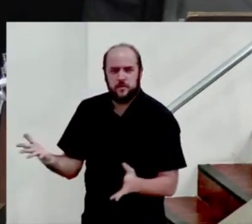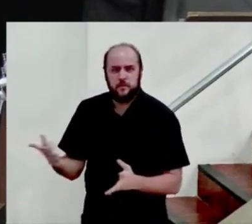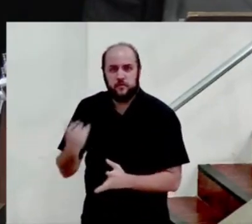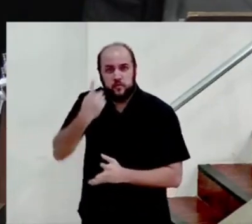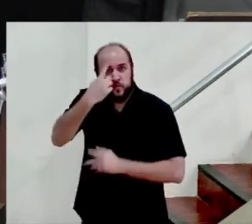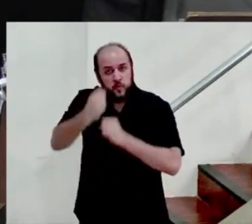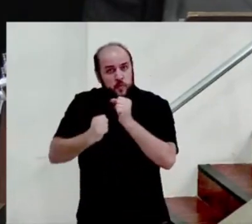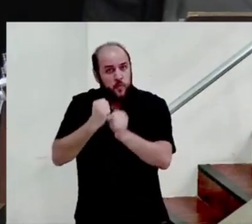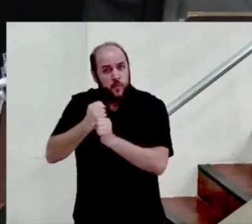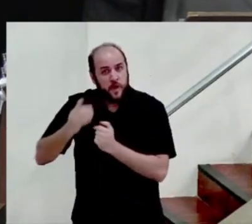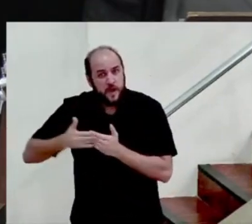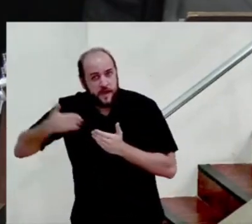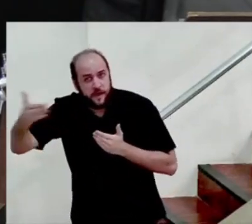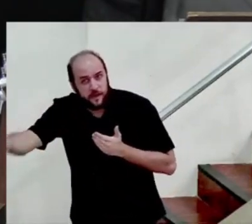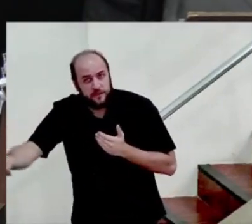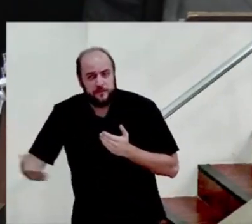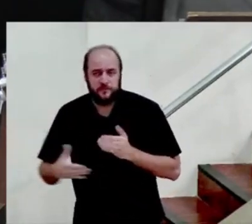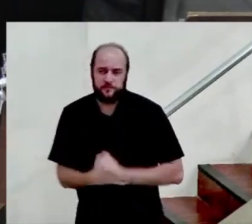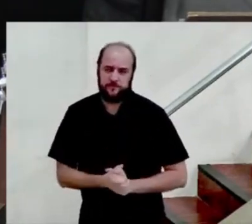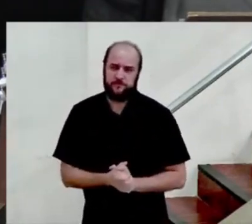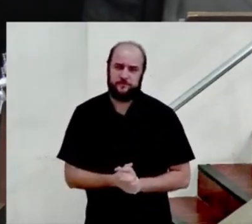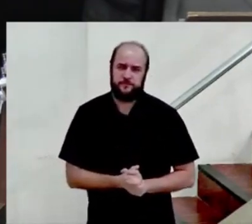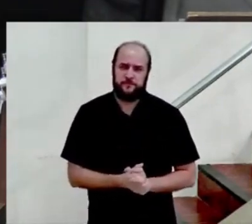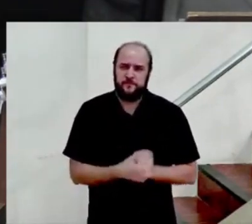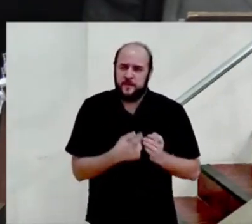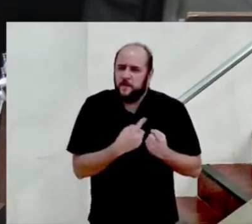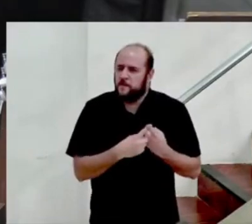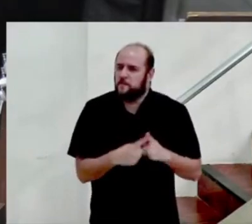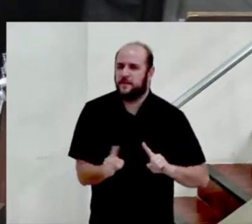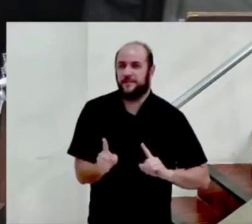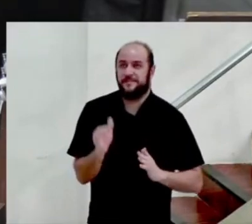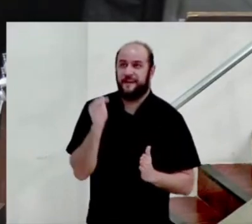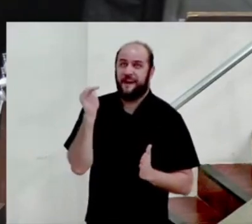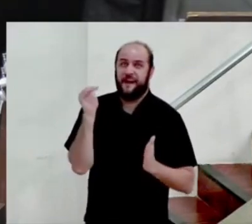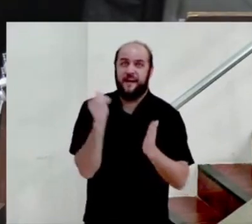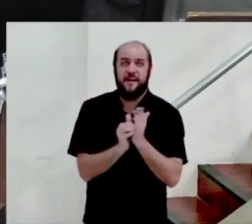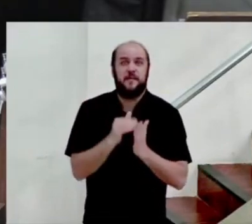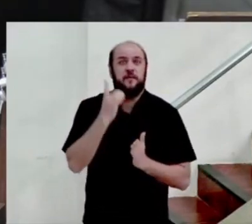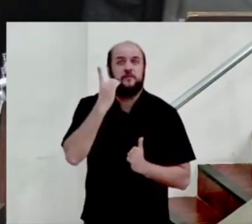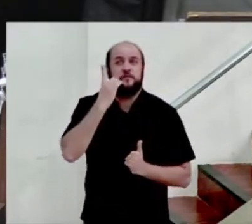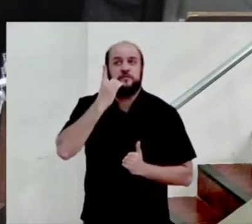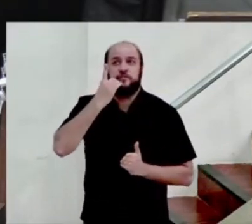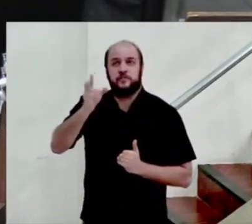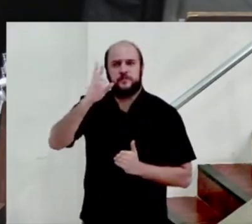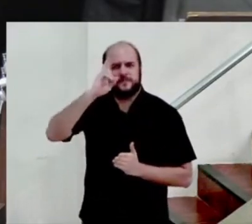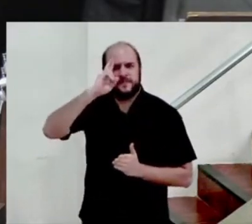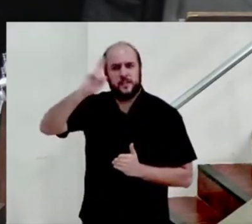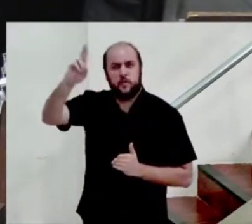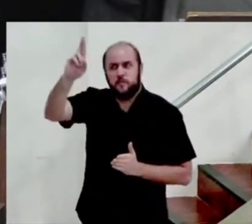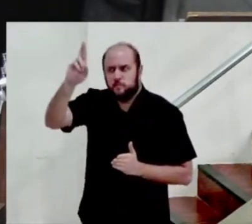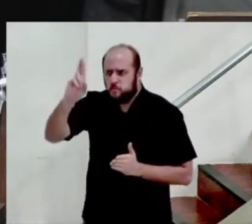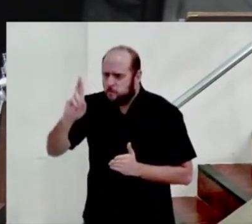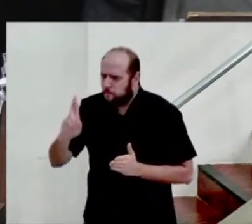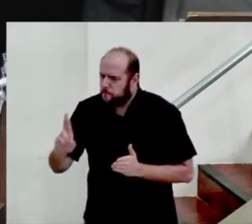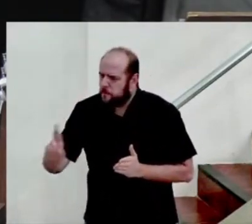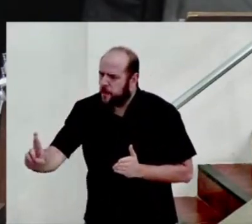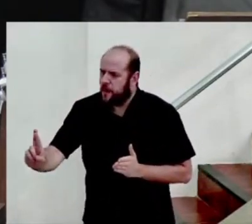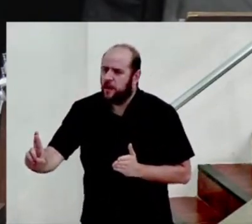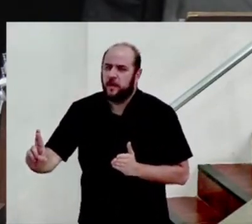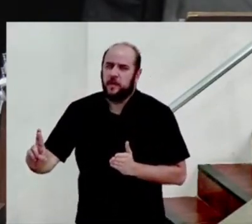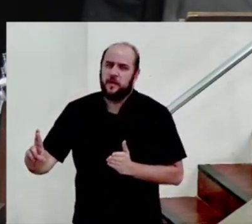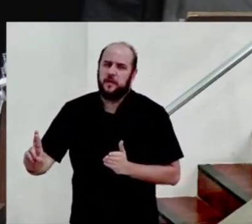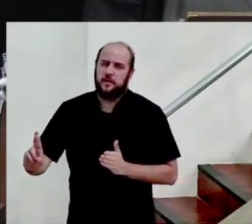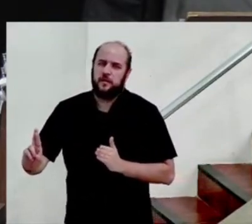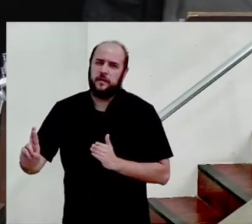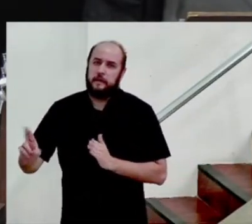ano depois. Mas até o momento em que o Senhor adentrou o tabernáculo não passou a ser um